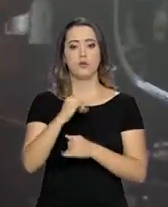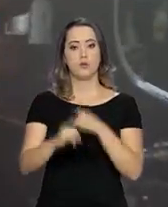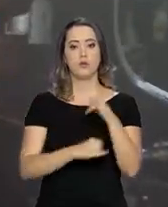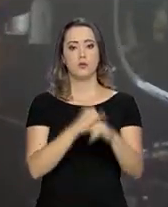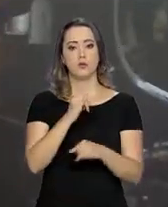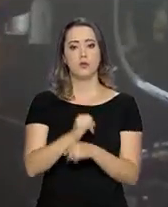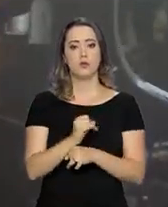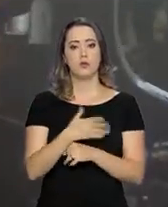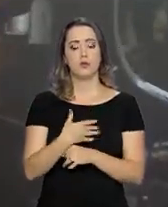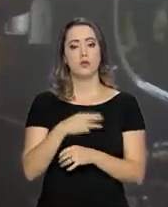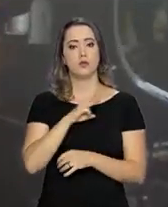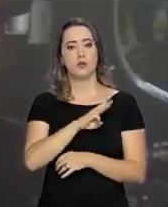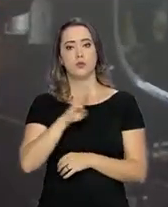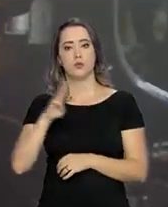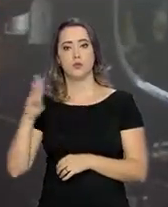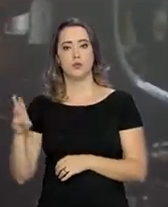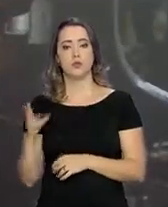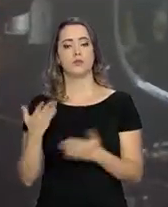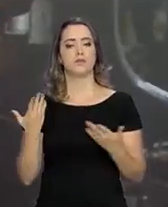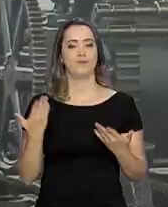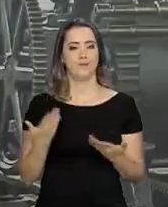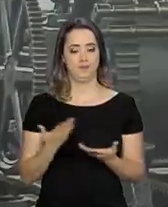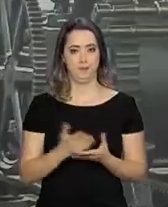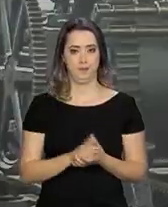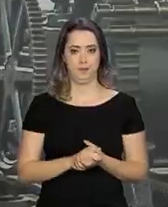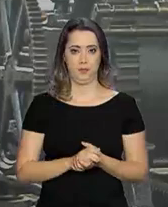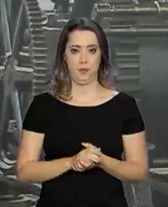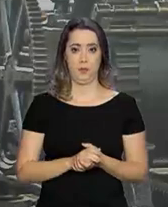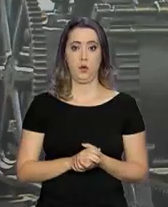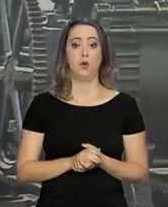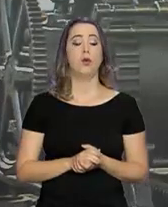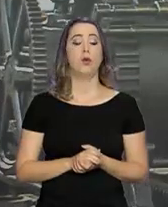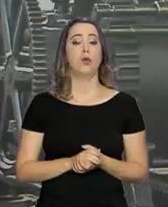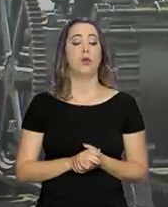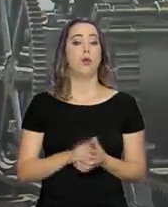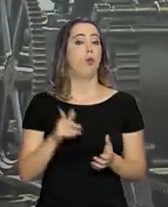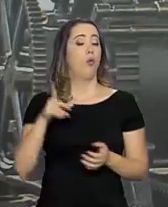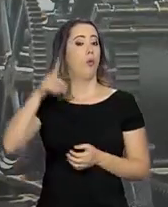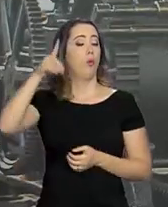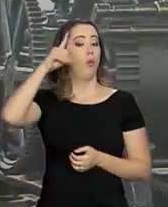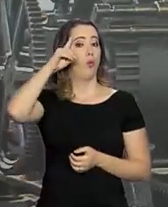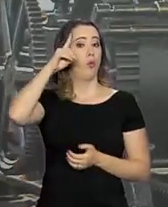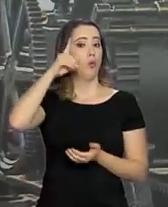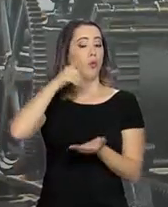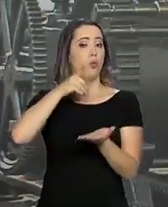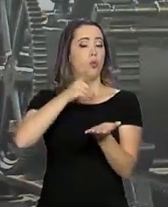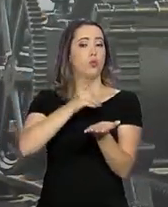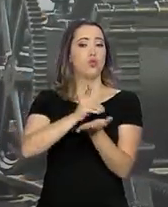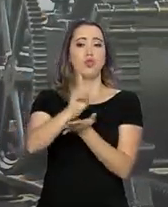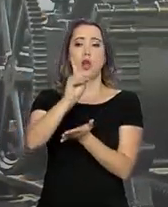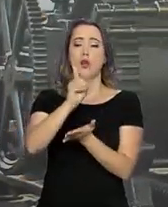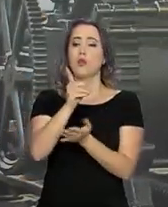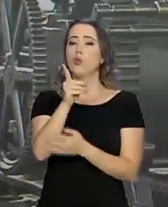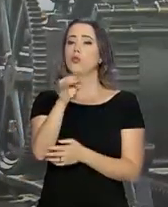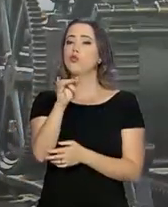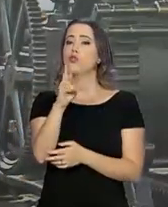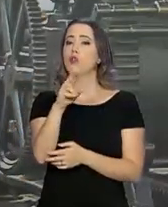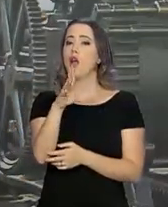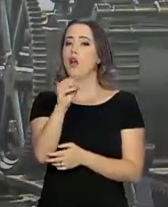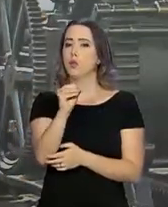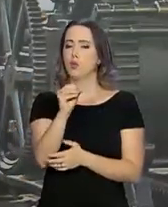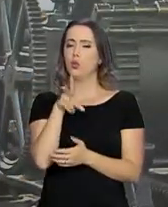internet com o portal da Imprensa Nacional. O diário, ele tem essa dupla missão